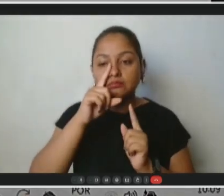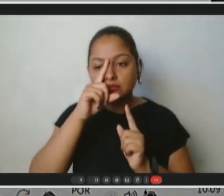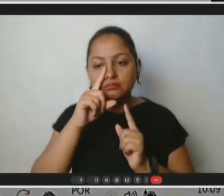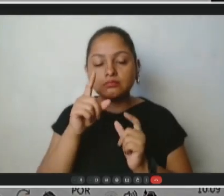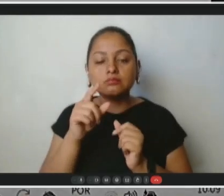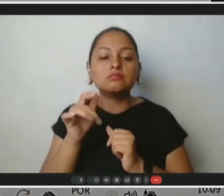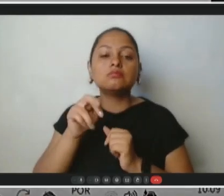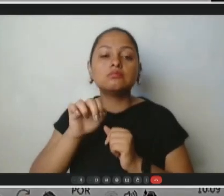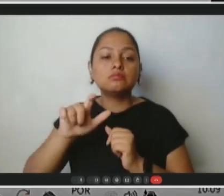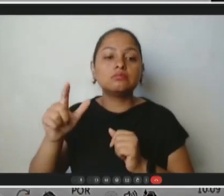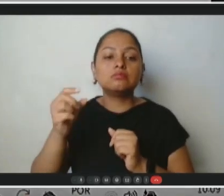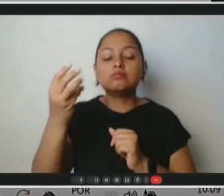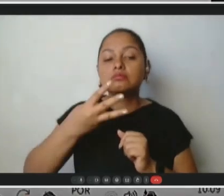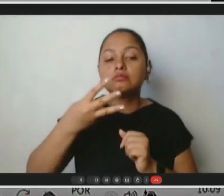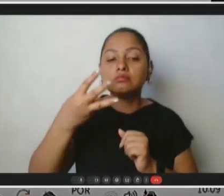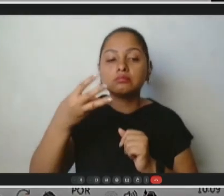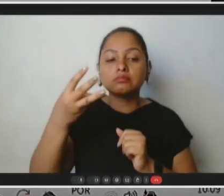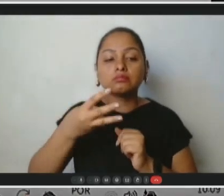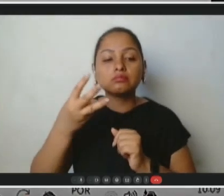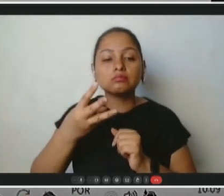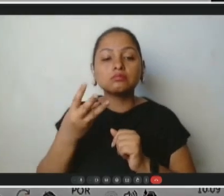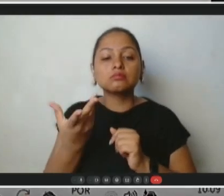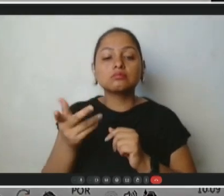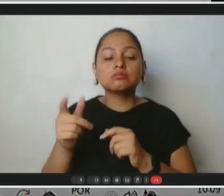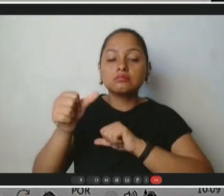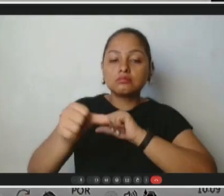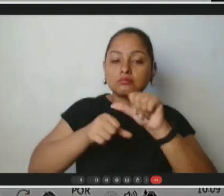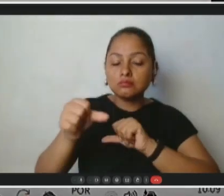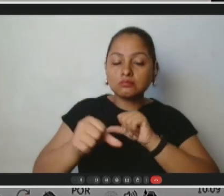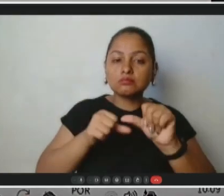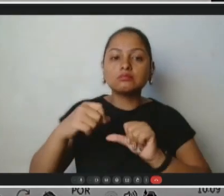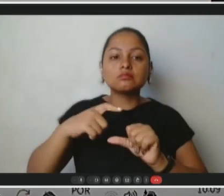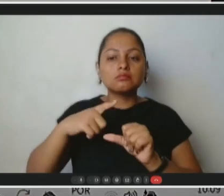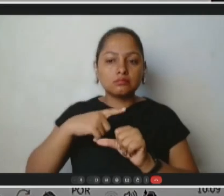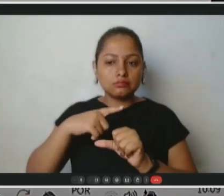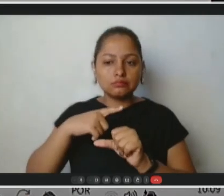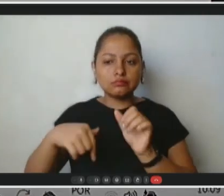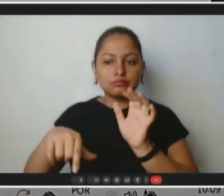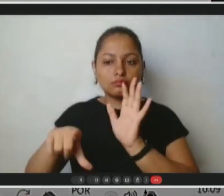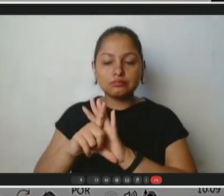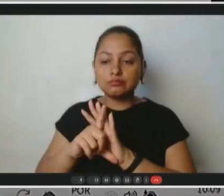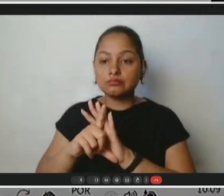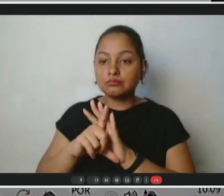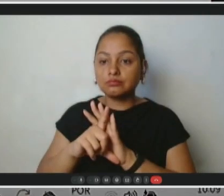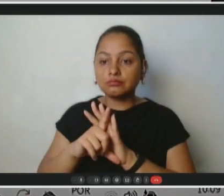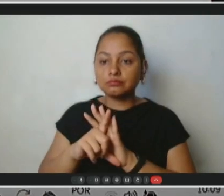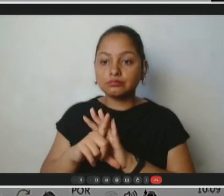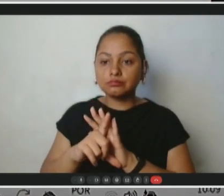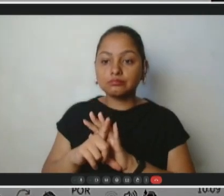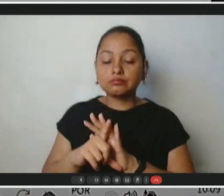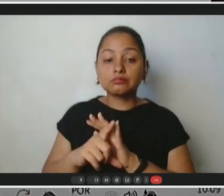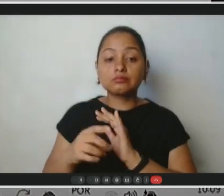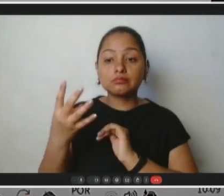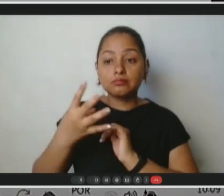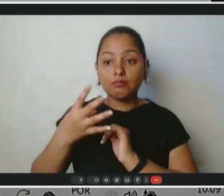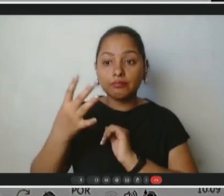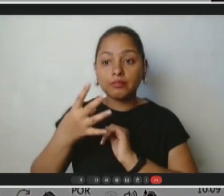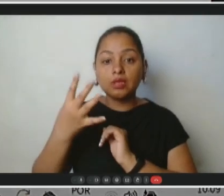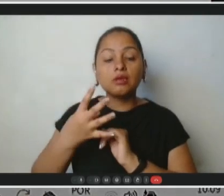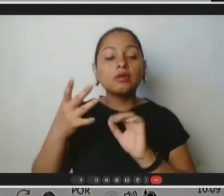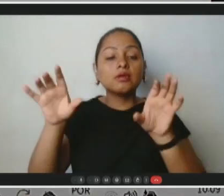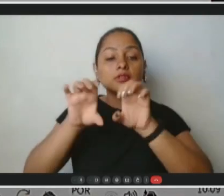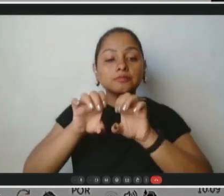Terceiro, disposições sobre alterações na legislação tributária. Quarto, estrutura e organização da